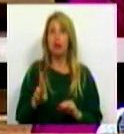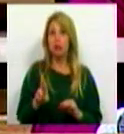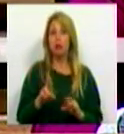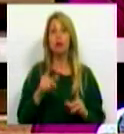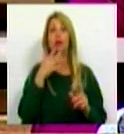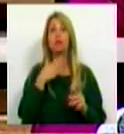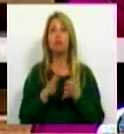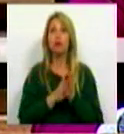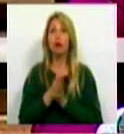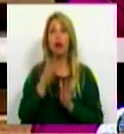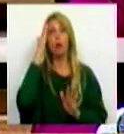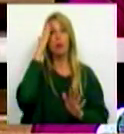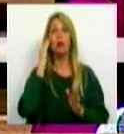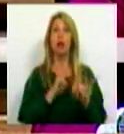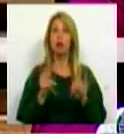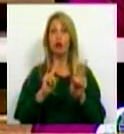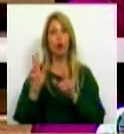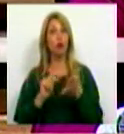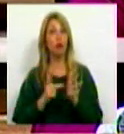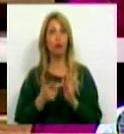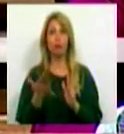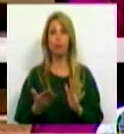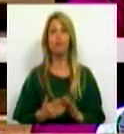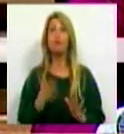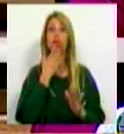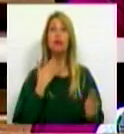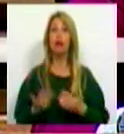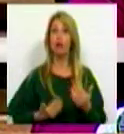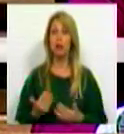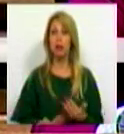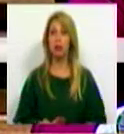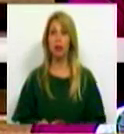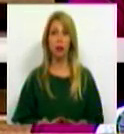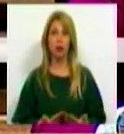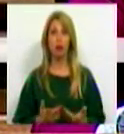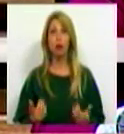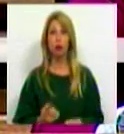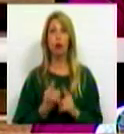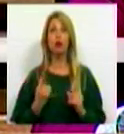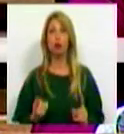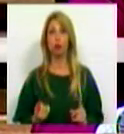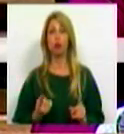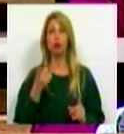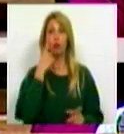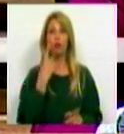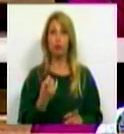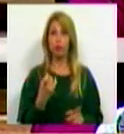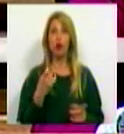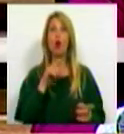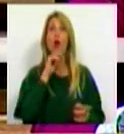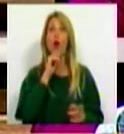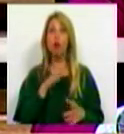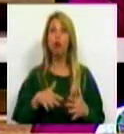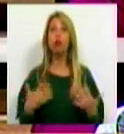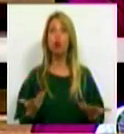capacidade transformadora das tecnologias. Eficiência, na medida em que detectaremos oportunidades que